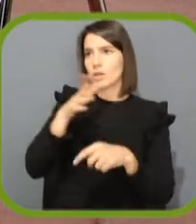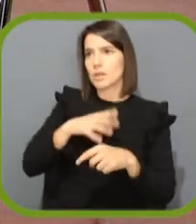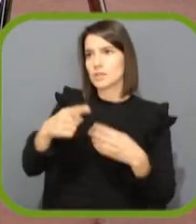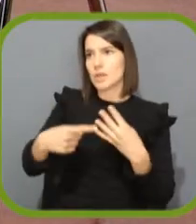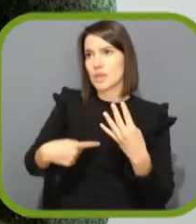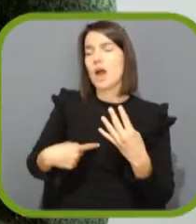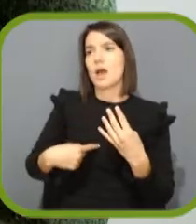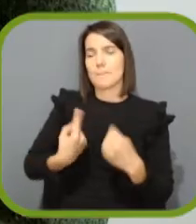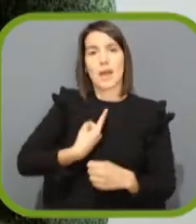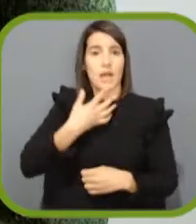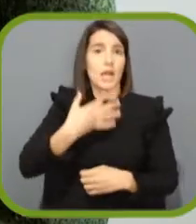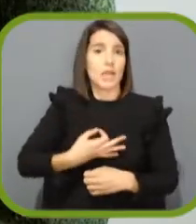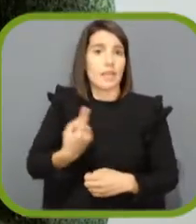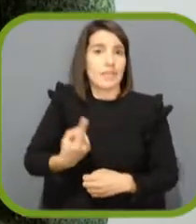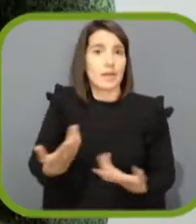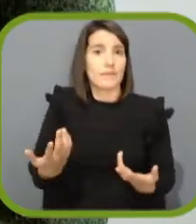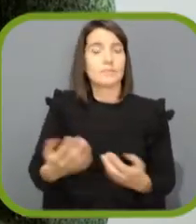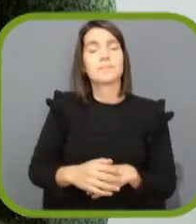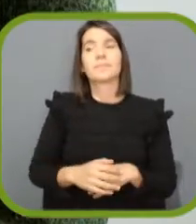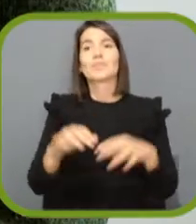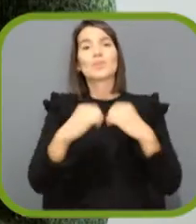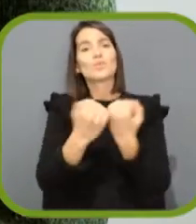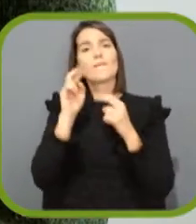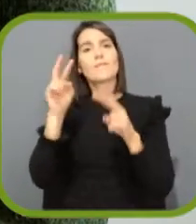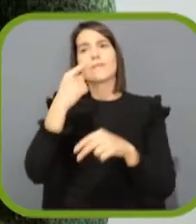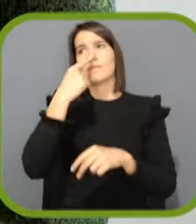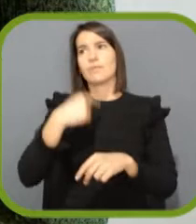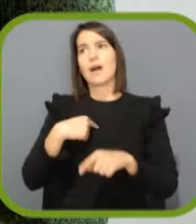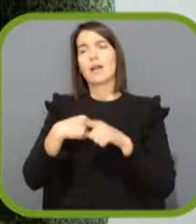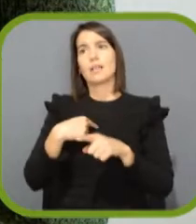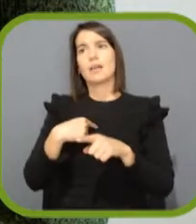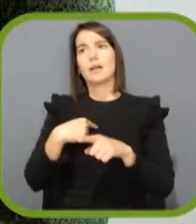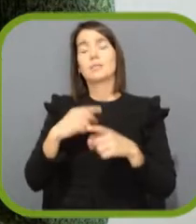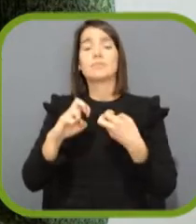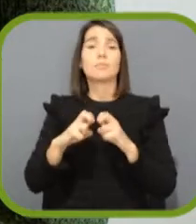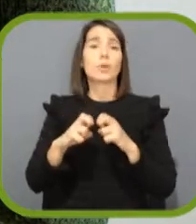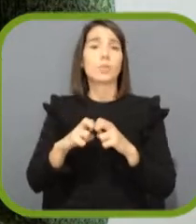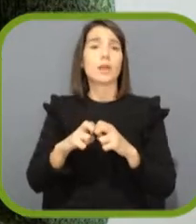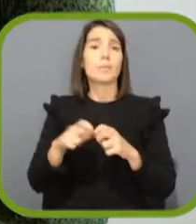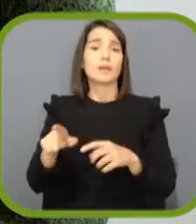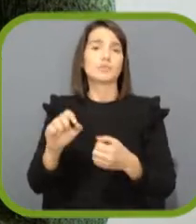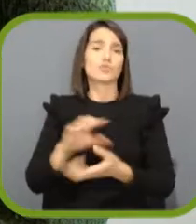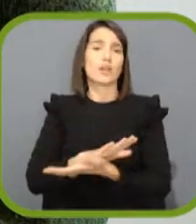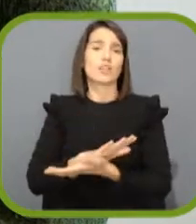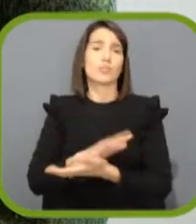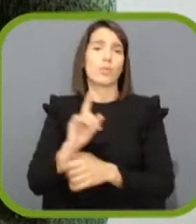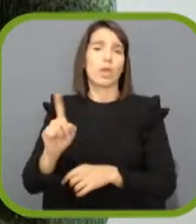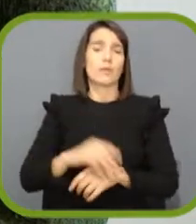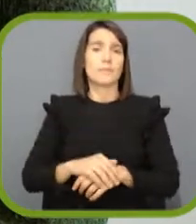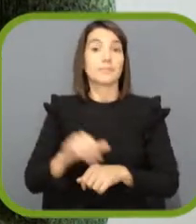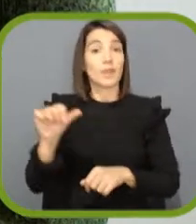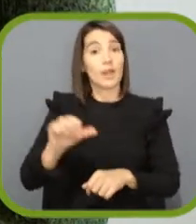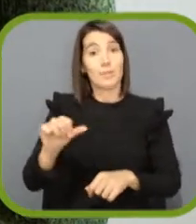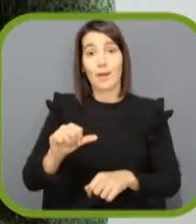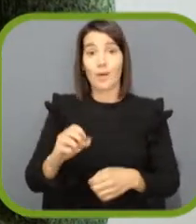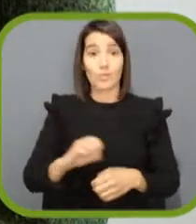comunicação social está a transmitir. Os falhanços são vistos pela sociedade como um todo como um problema do jornalismo. E